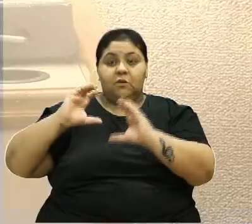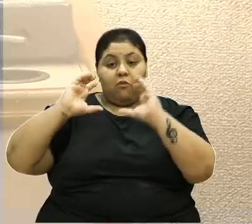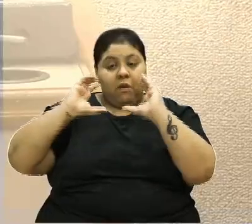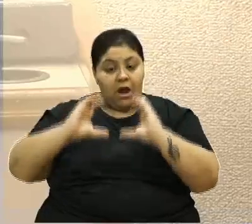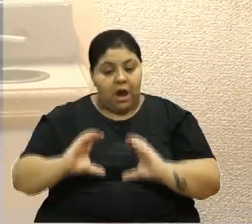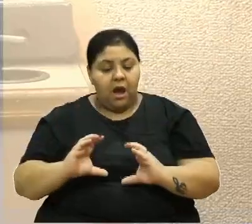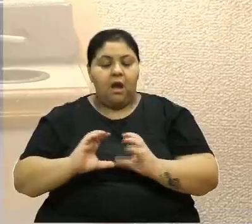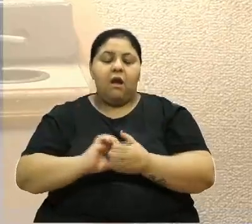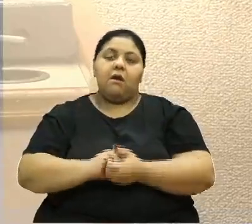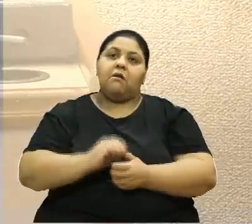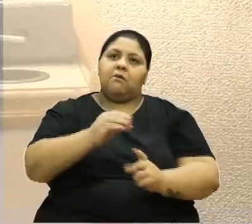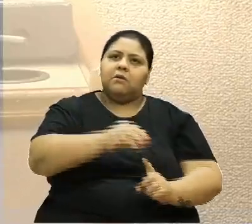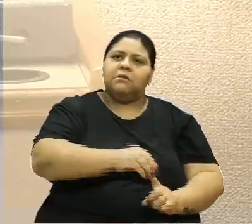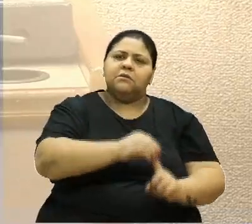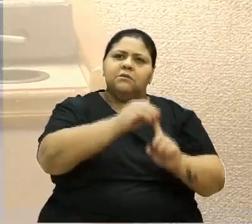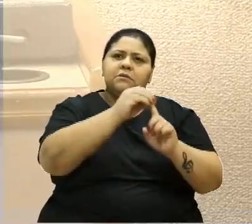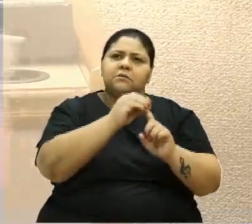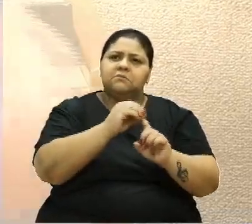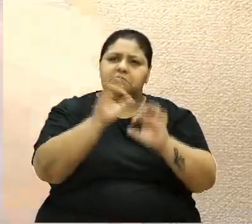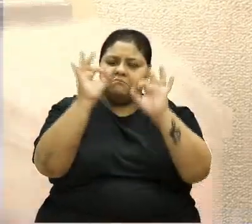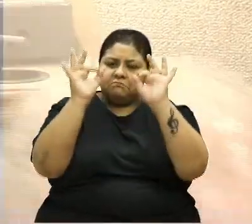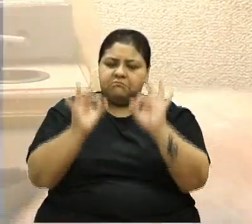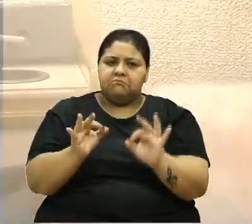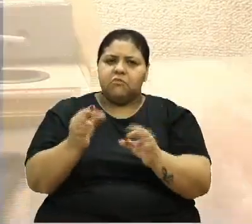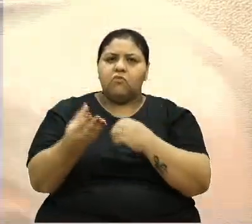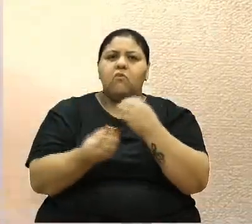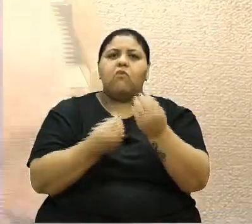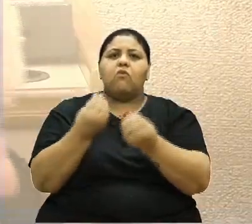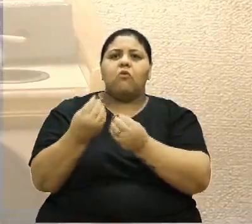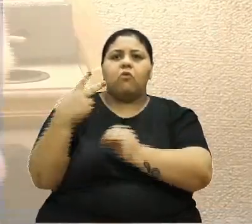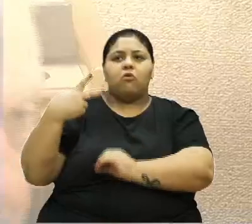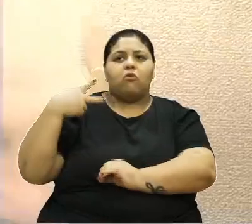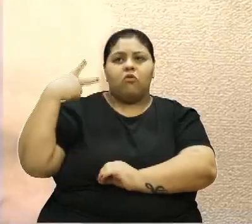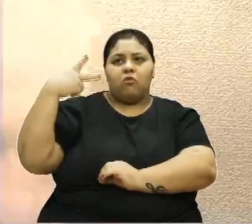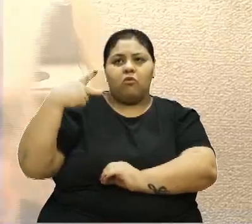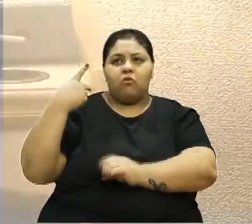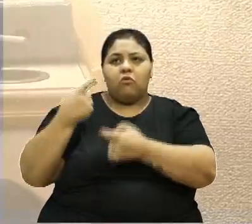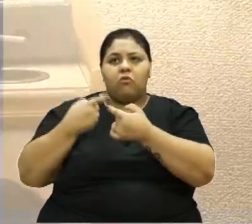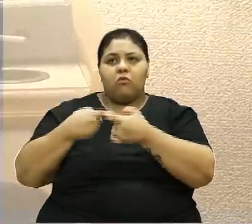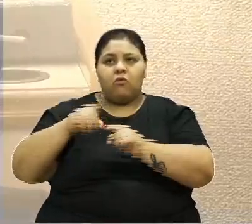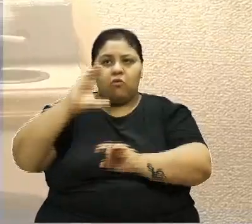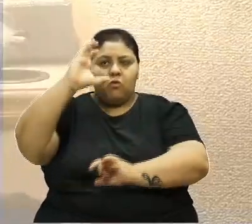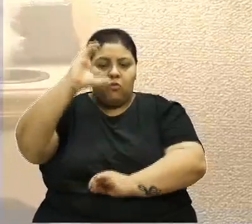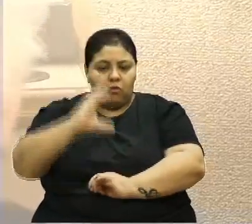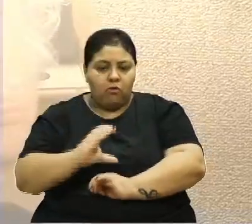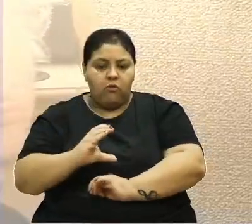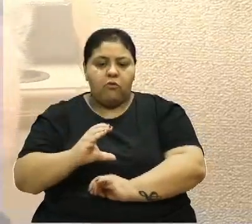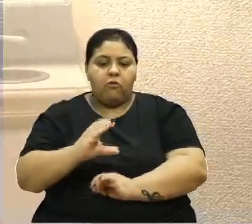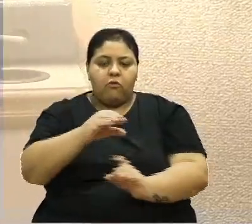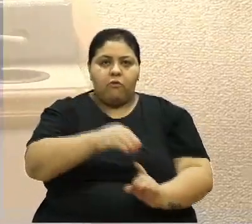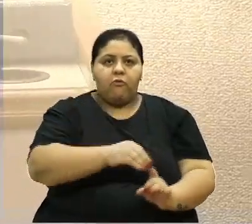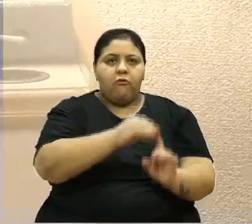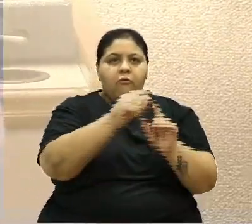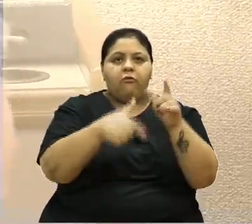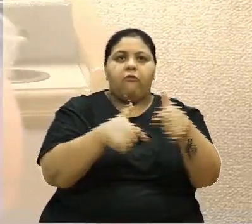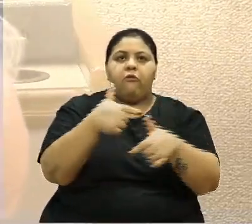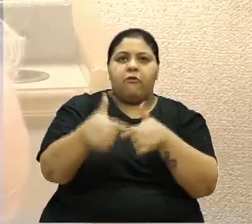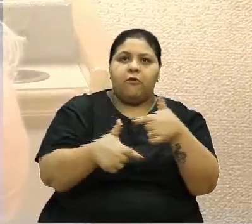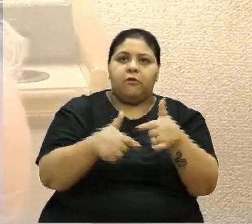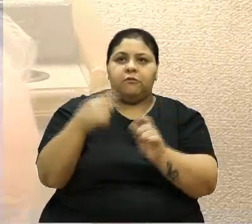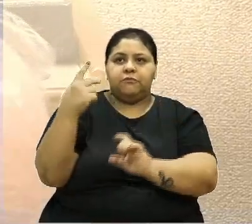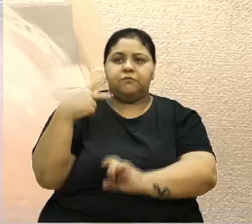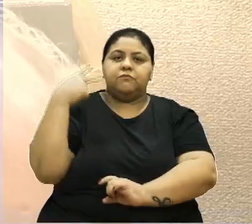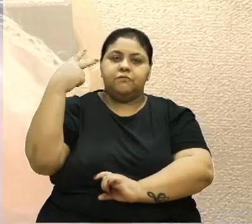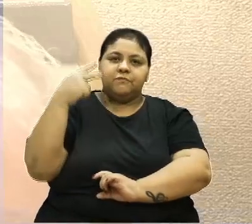né? E principalmente pela tua conduta como vereador, mas como cidadão, mas principalmente atuando como